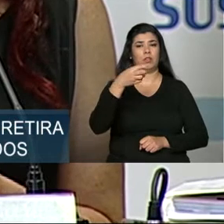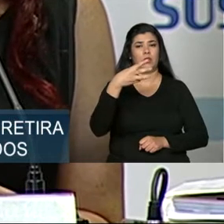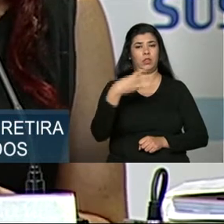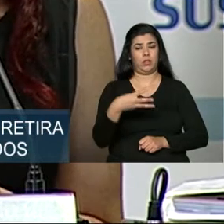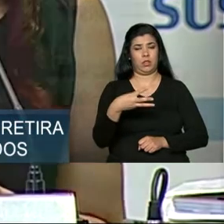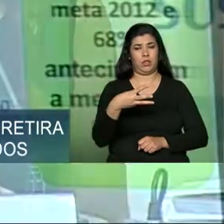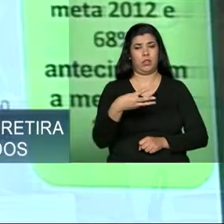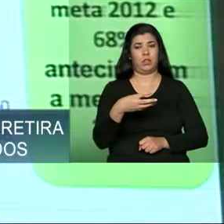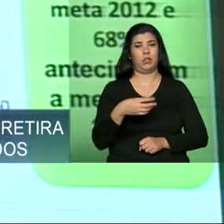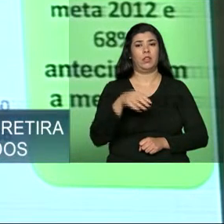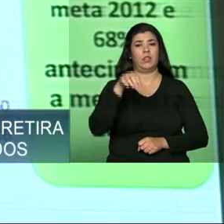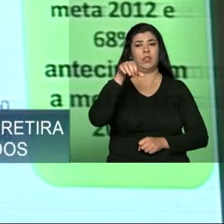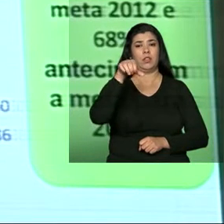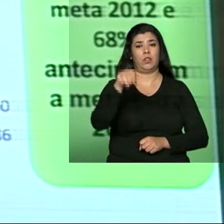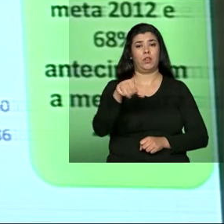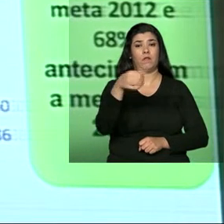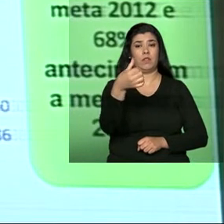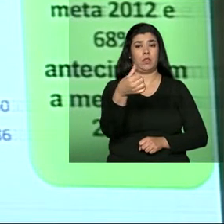96%,